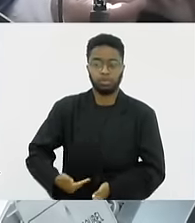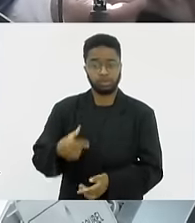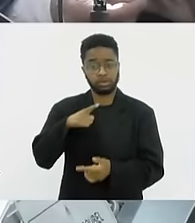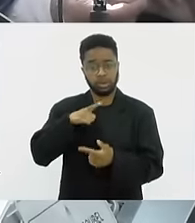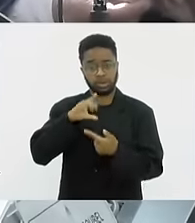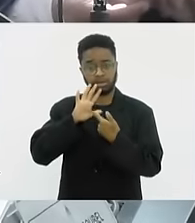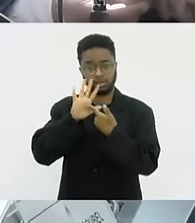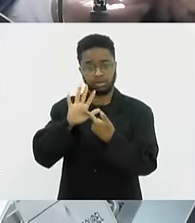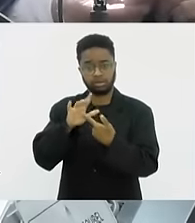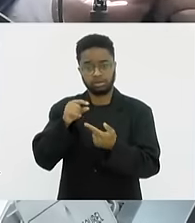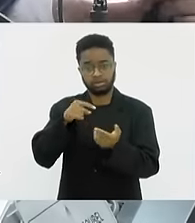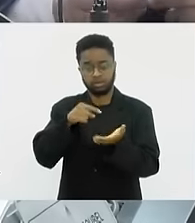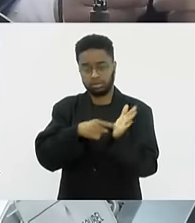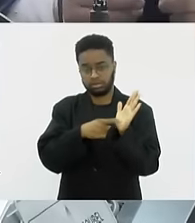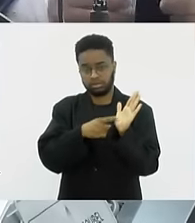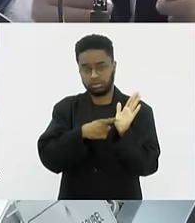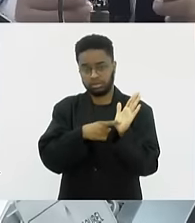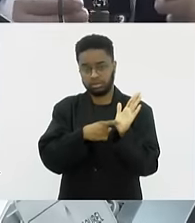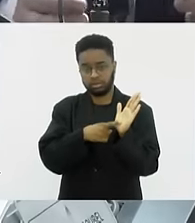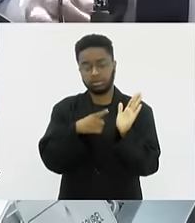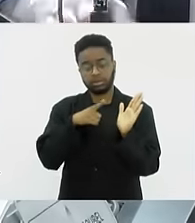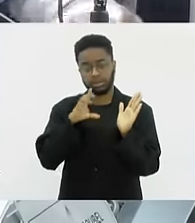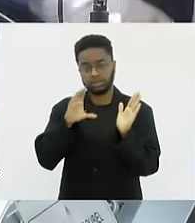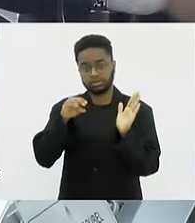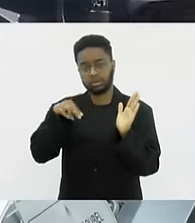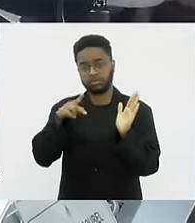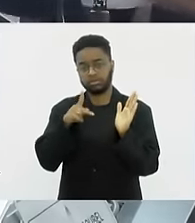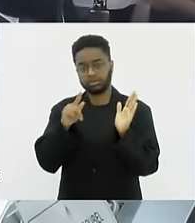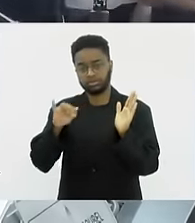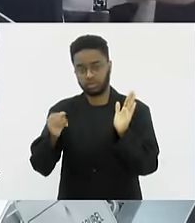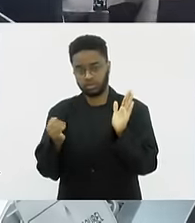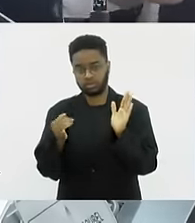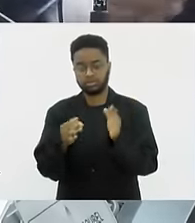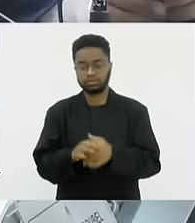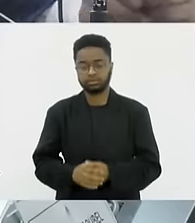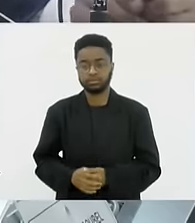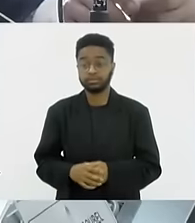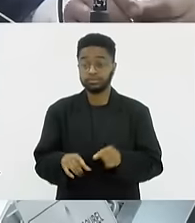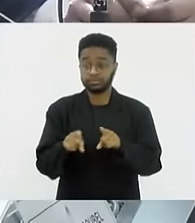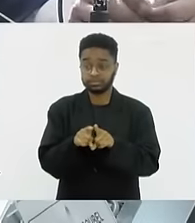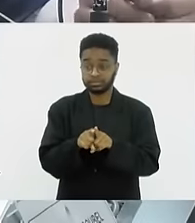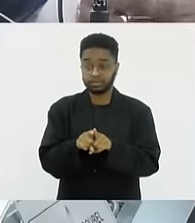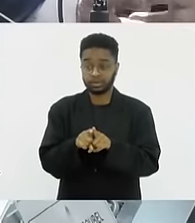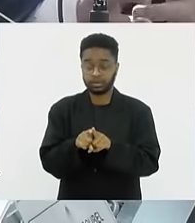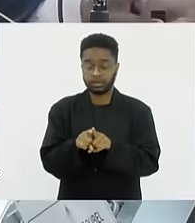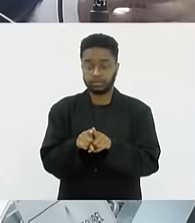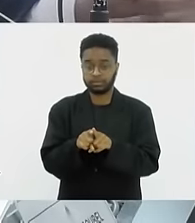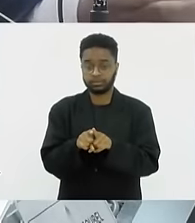aqui com o CNPJ do consórcio. E o que causa mais